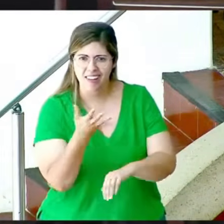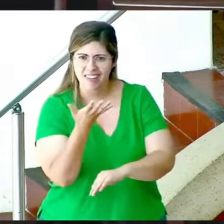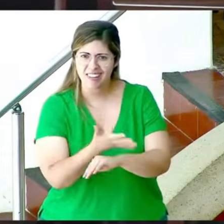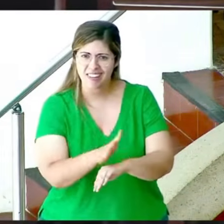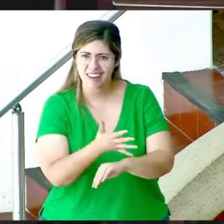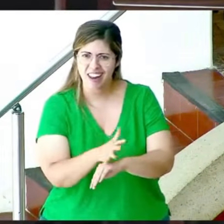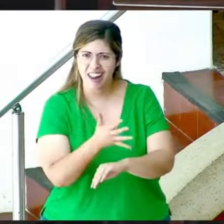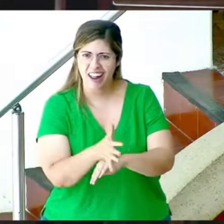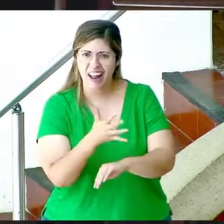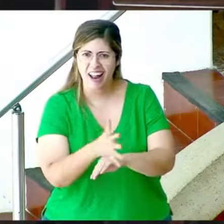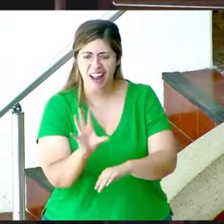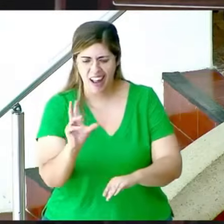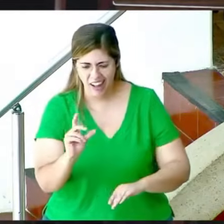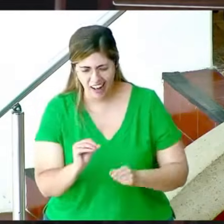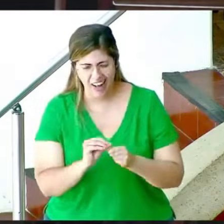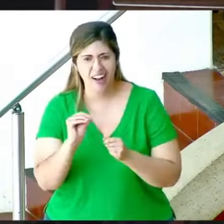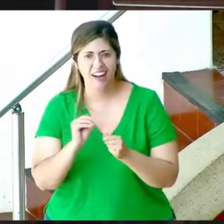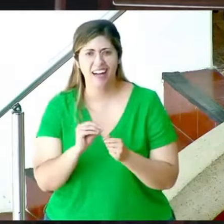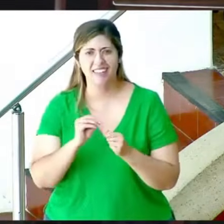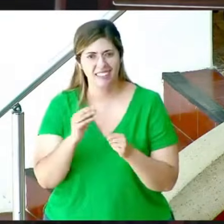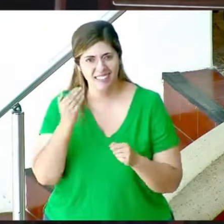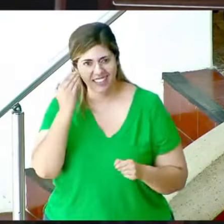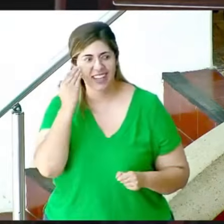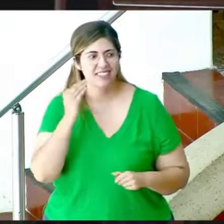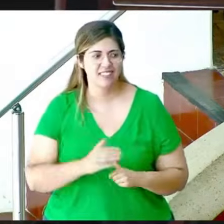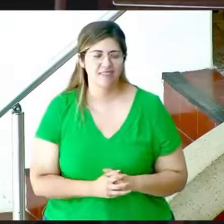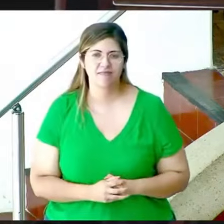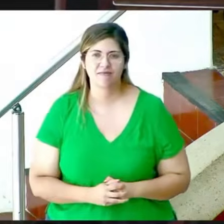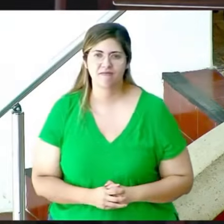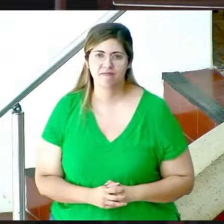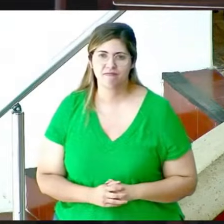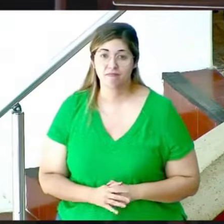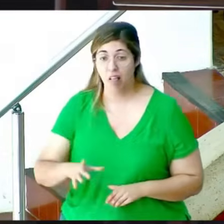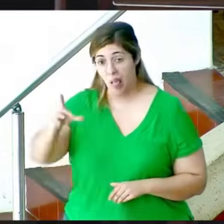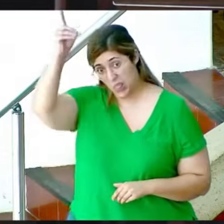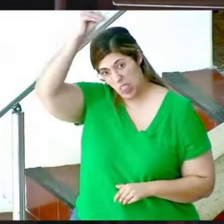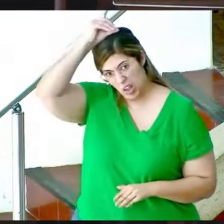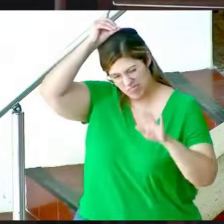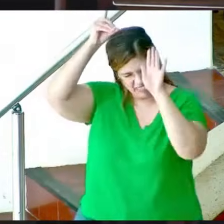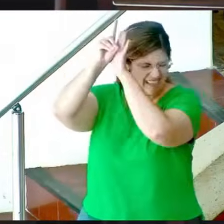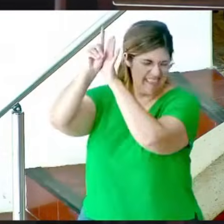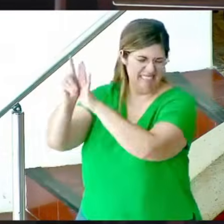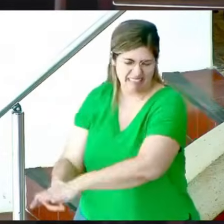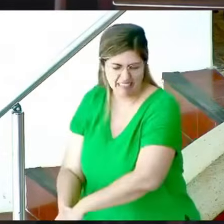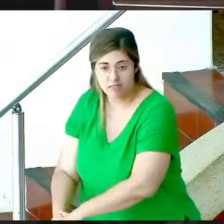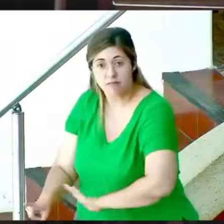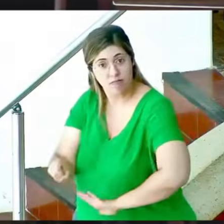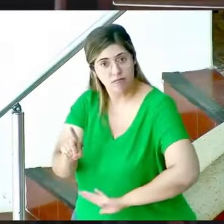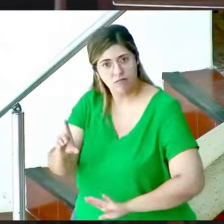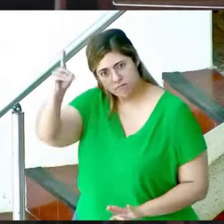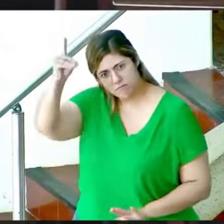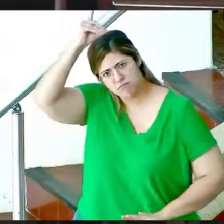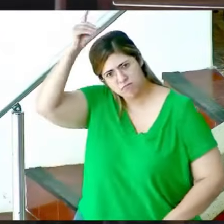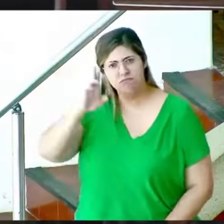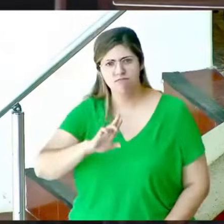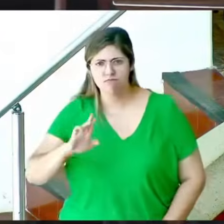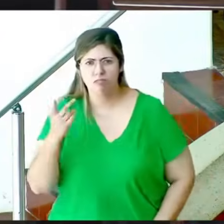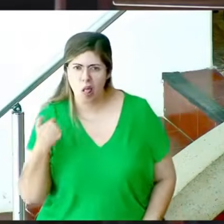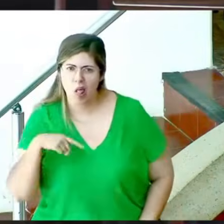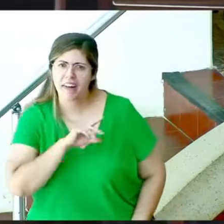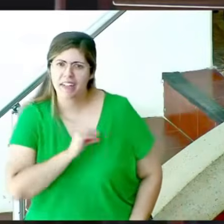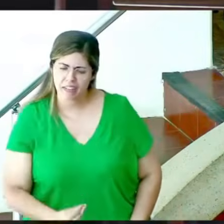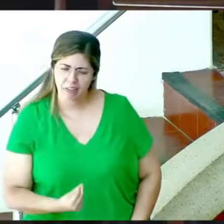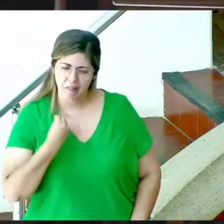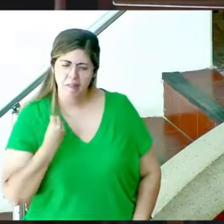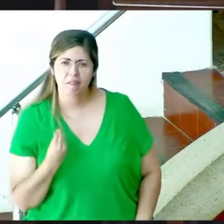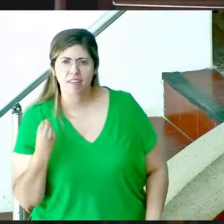exercitemos de verdade e não neguemos o dom recebido. Será que tem alguma coisa que possa me convencer um pouquinho mais? Veja